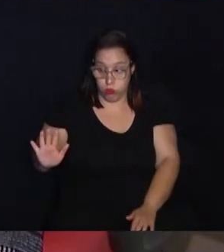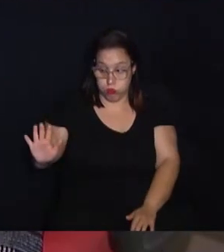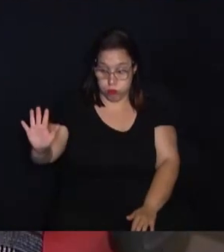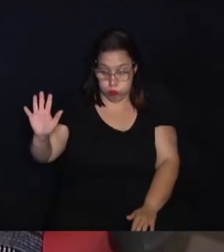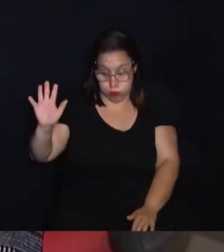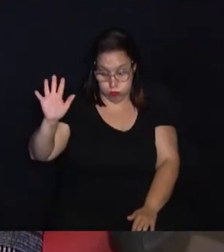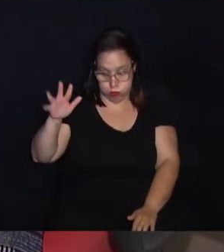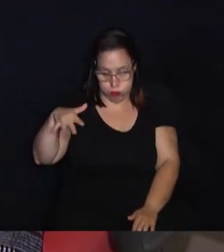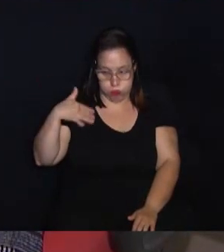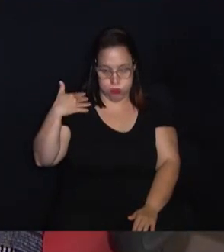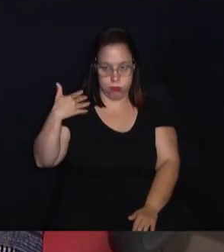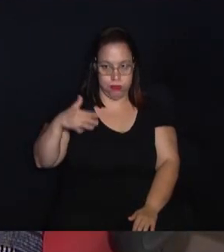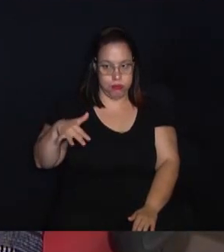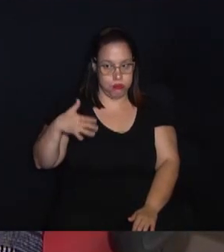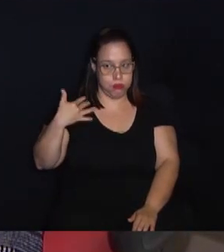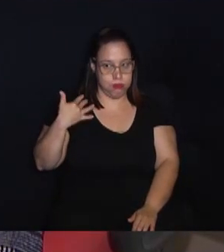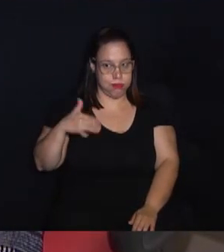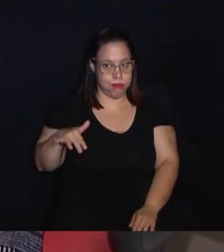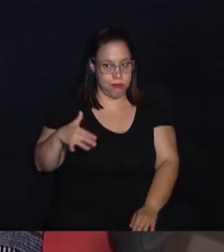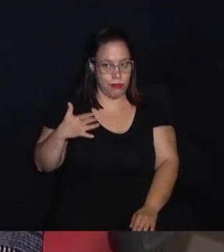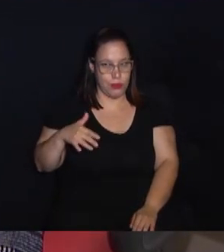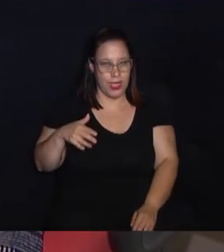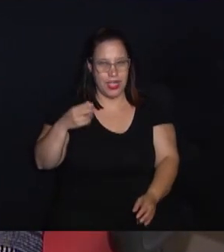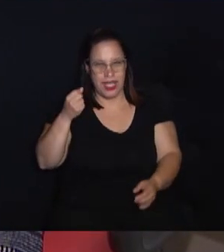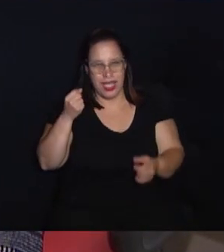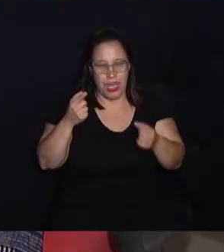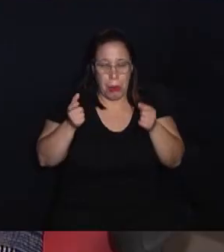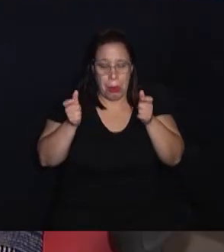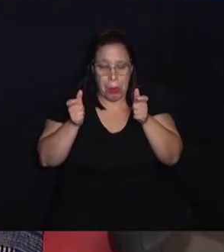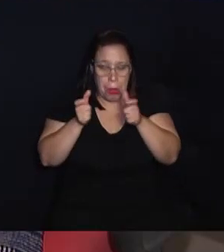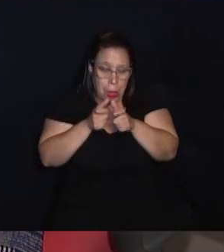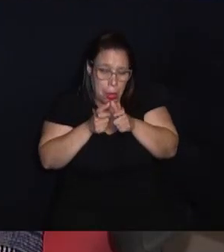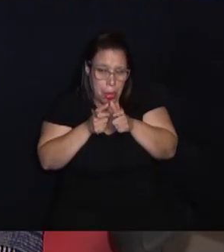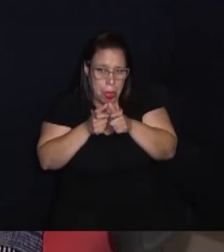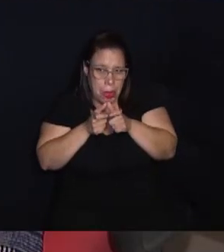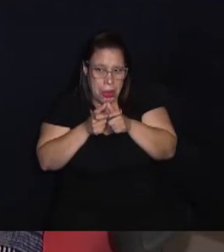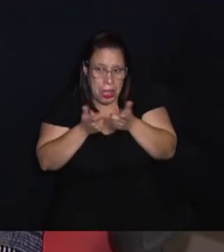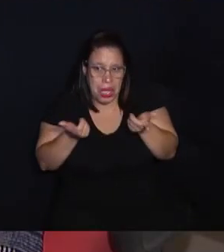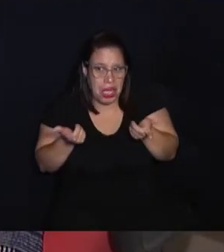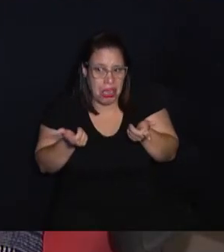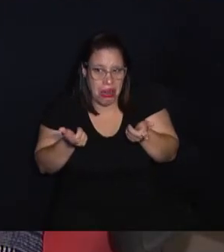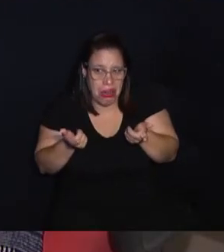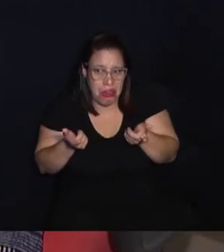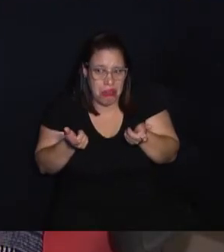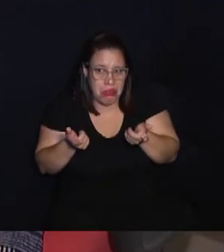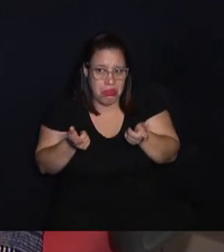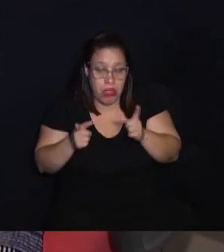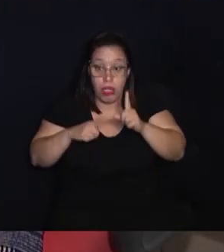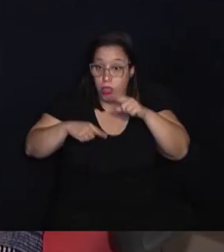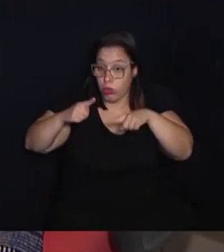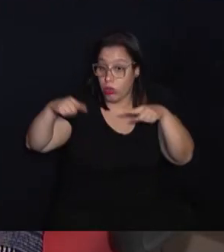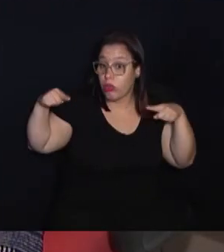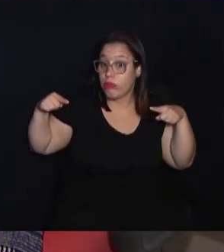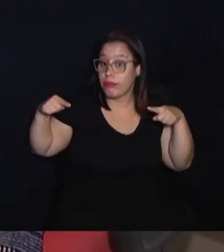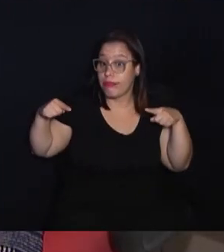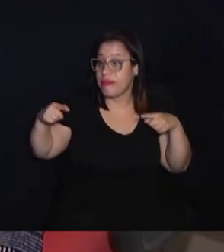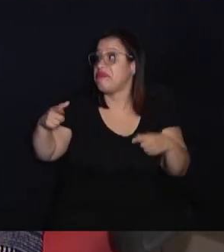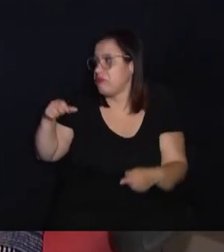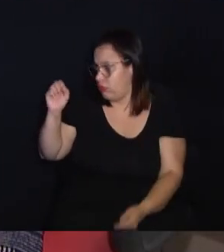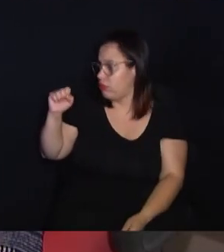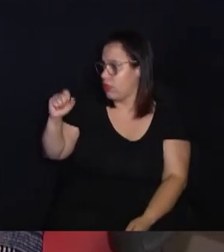Gigantesco. E a gente, às vezes, tem uma noção muito limitada com certeza. da sua diversidade, Sem das dúvida.